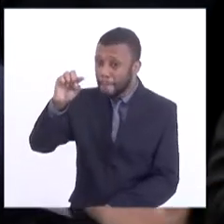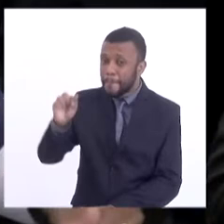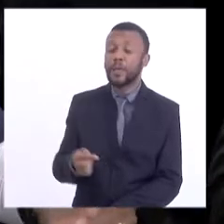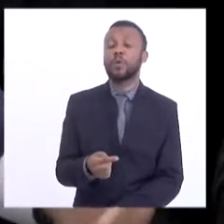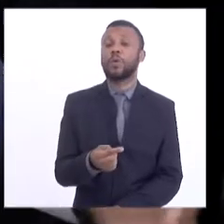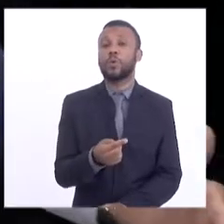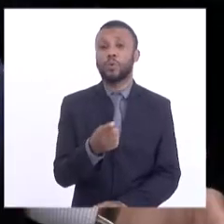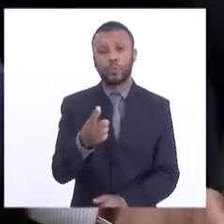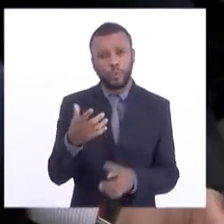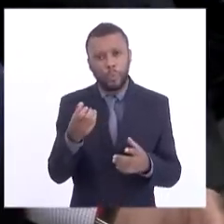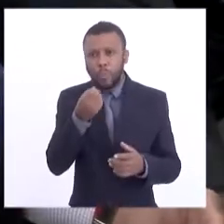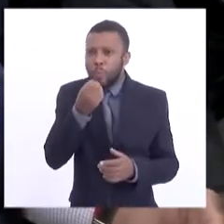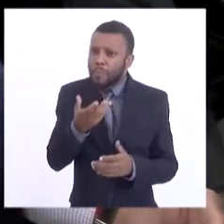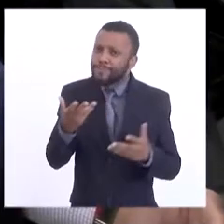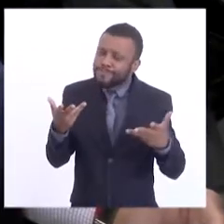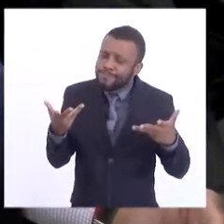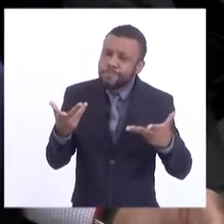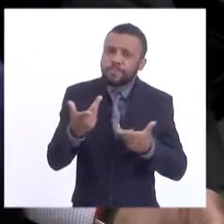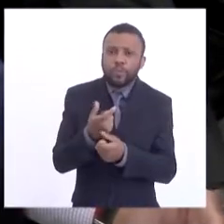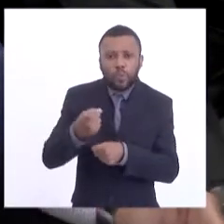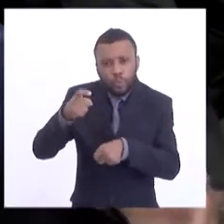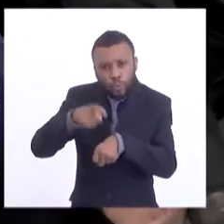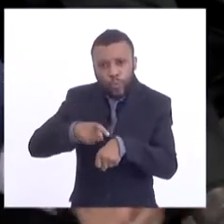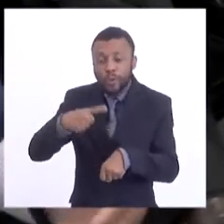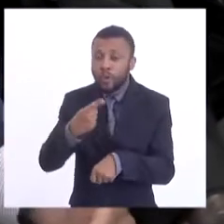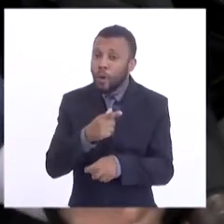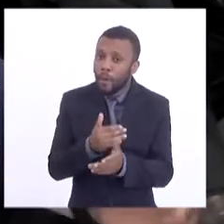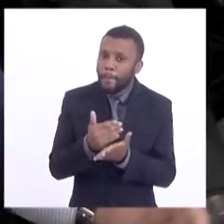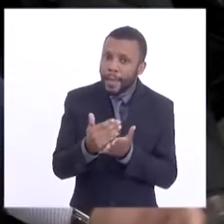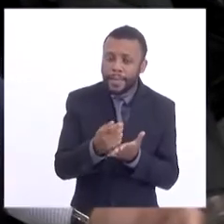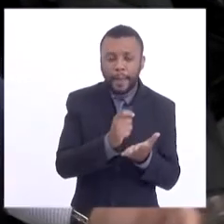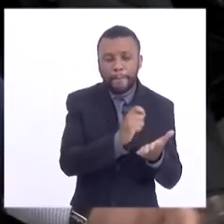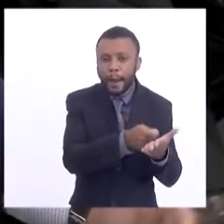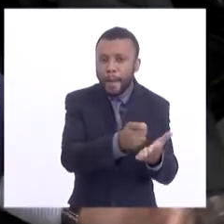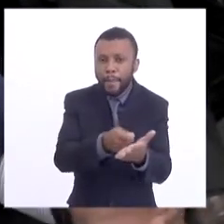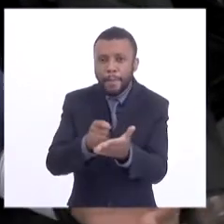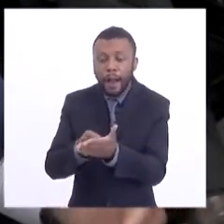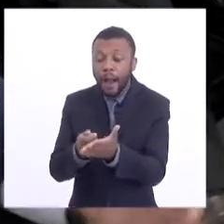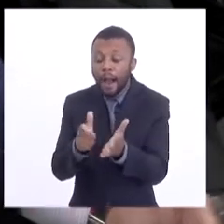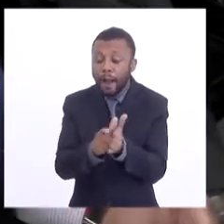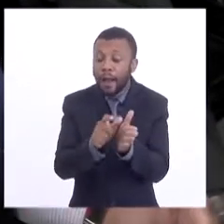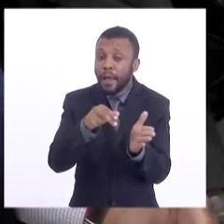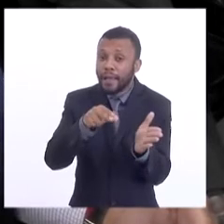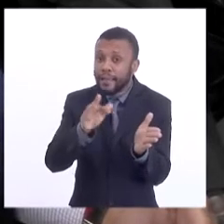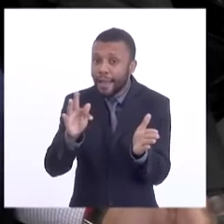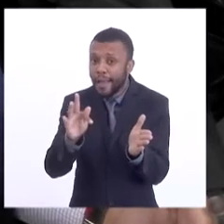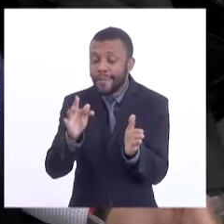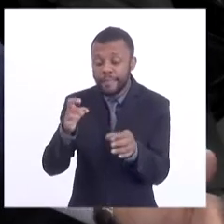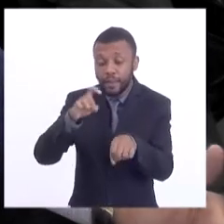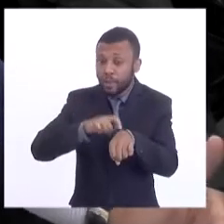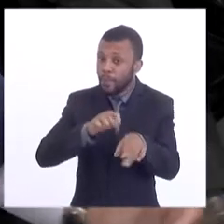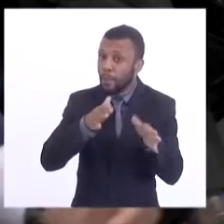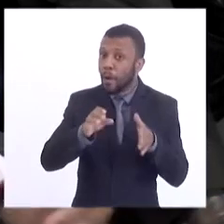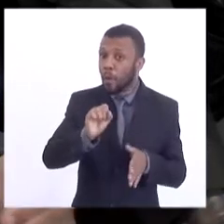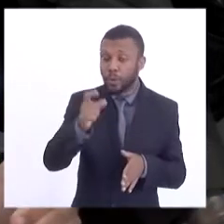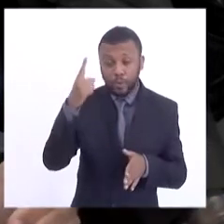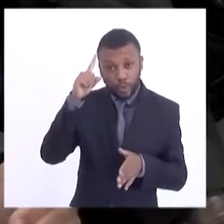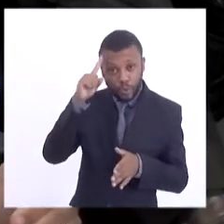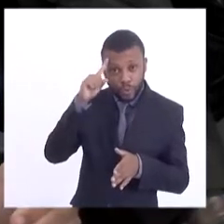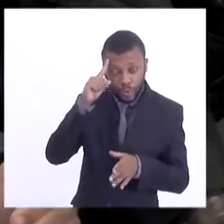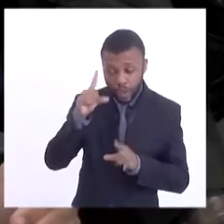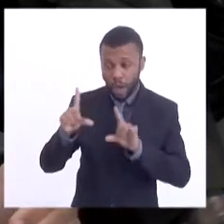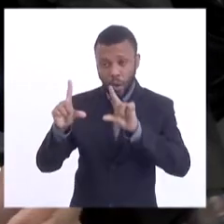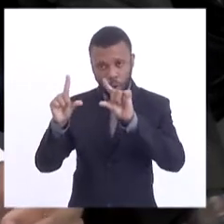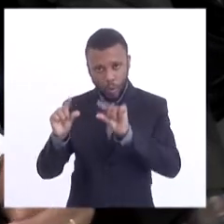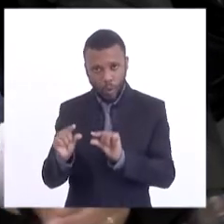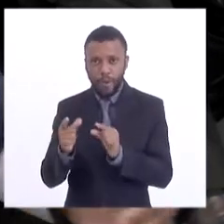na hora que a gente passa a pagar as notas fiscais 18 dias a gente reduzi o